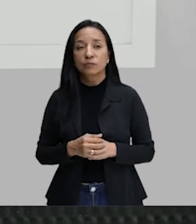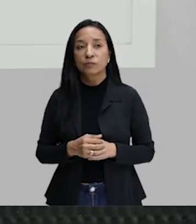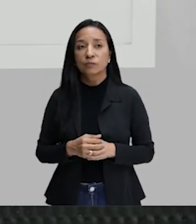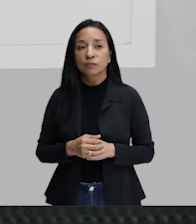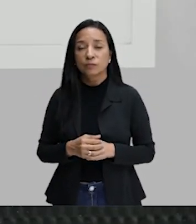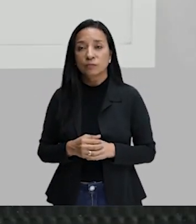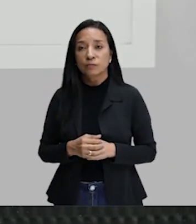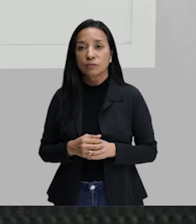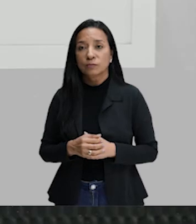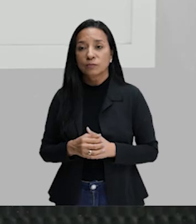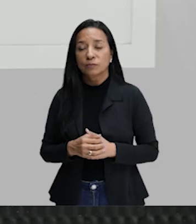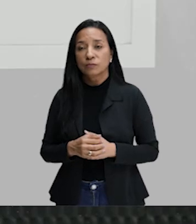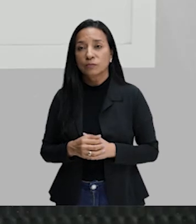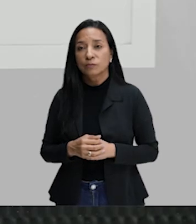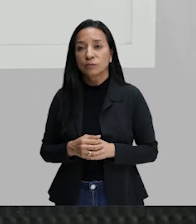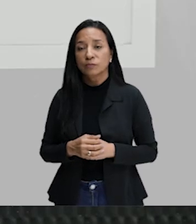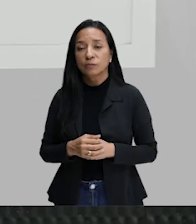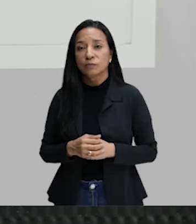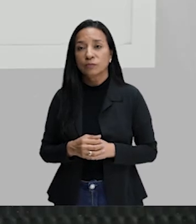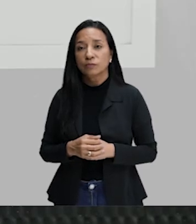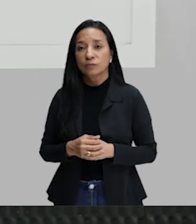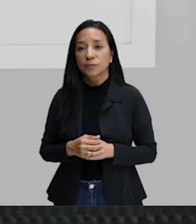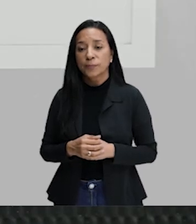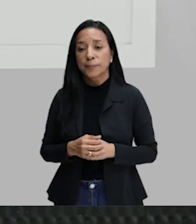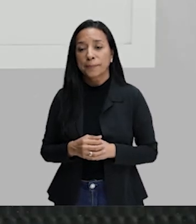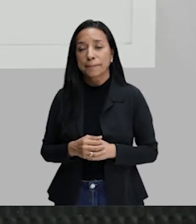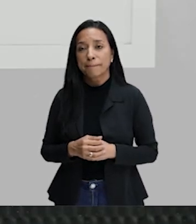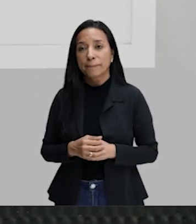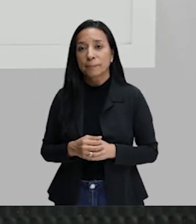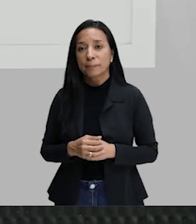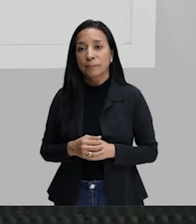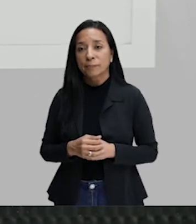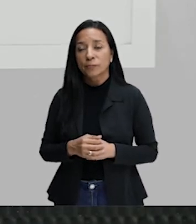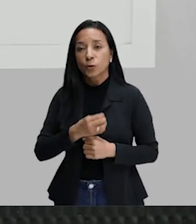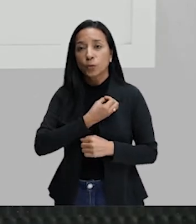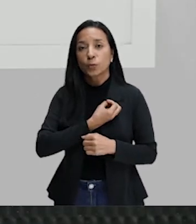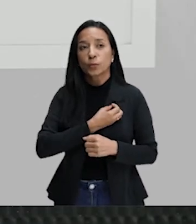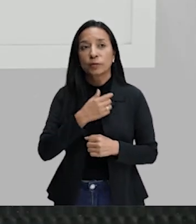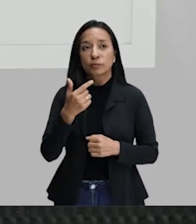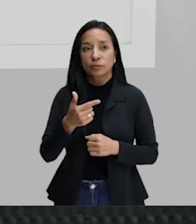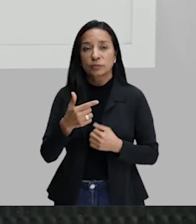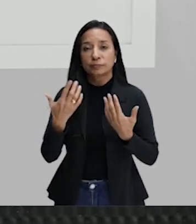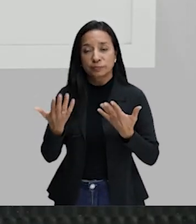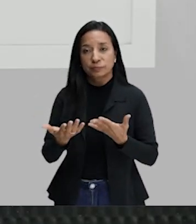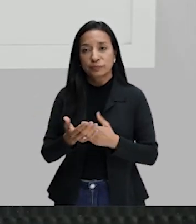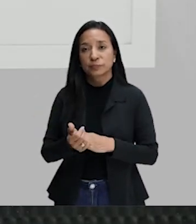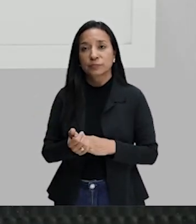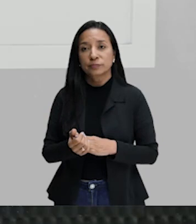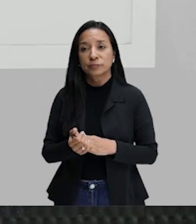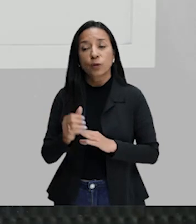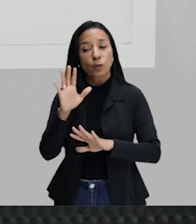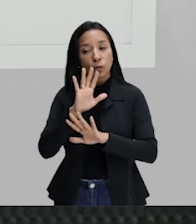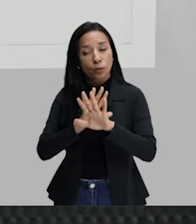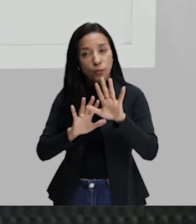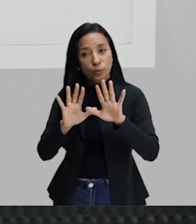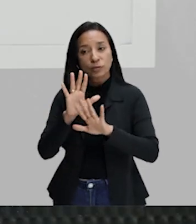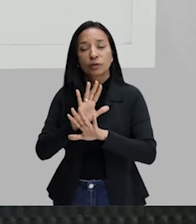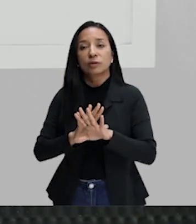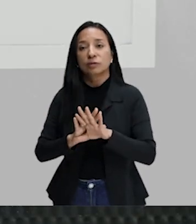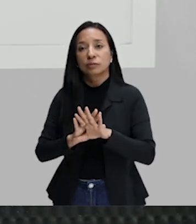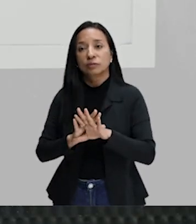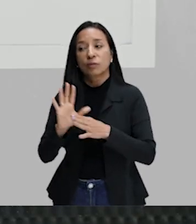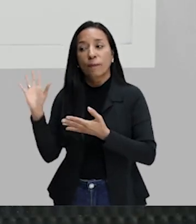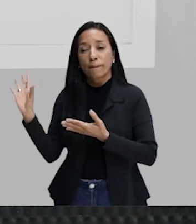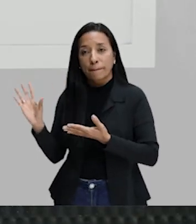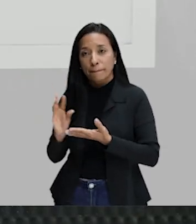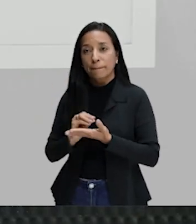No caso da mão direita, número 2. Ok? Tomem isso com nota,